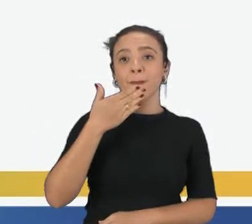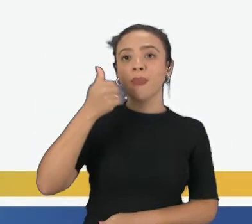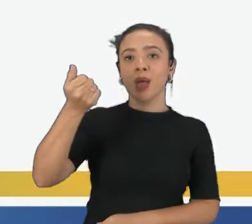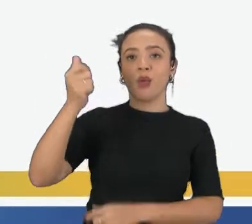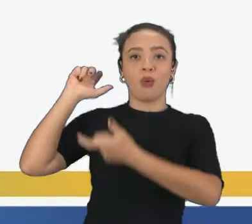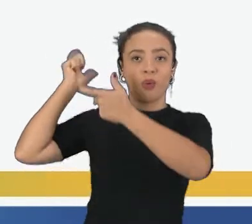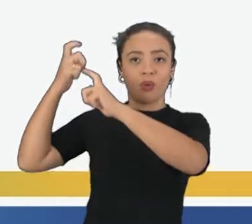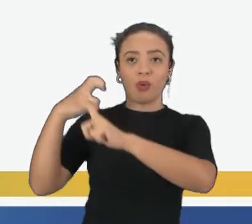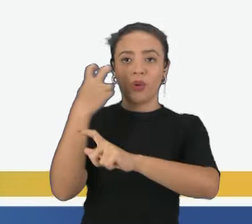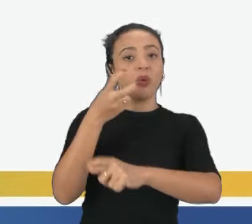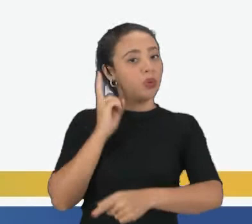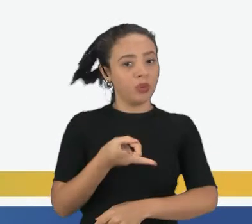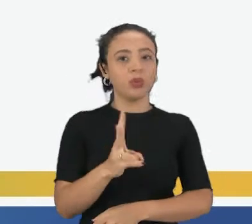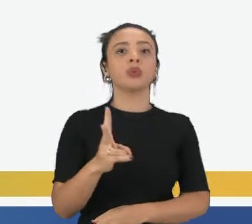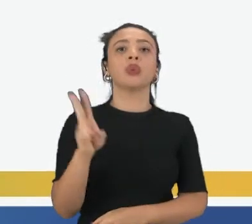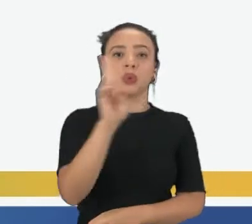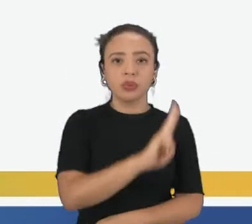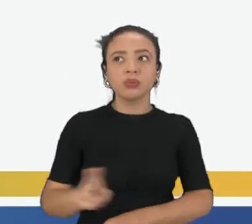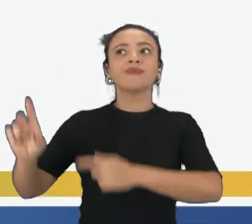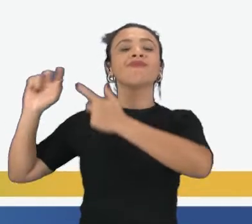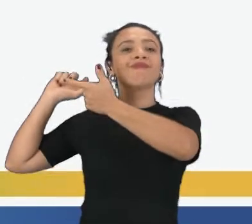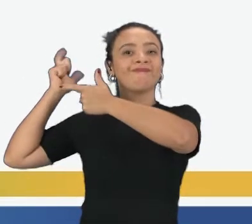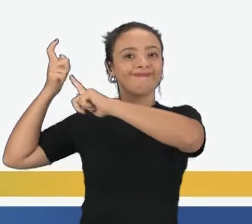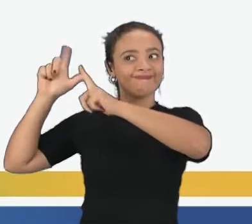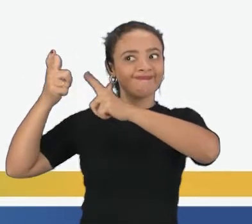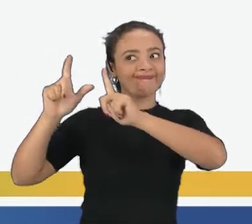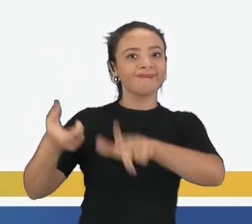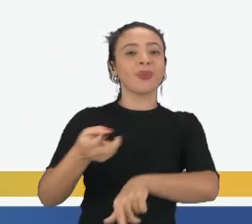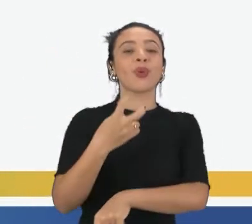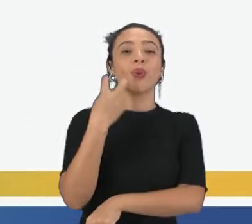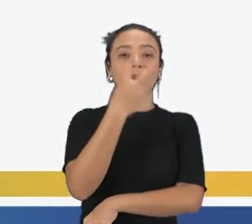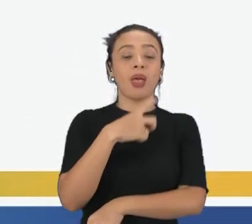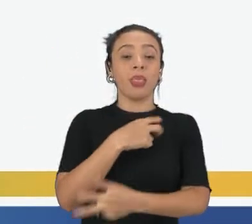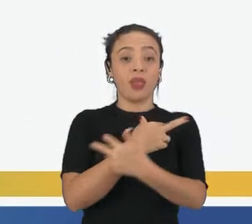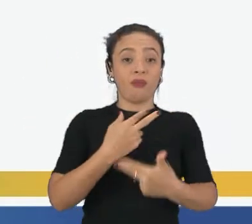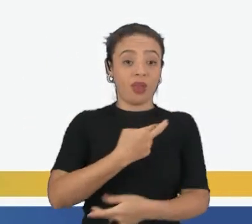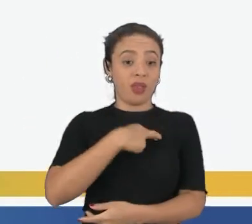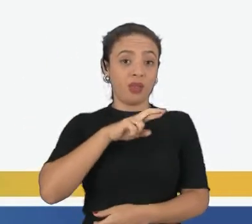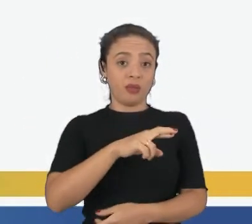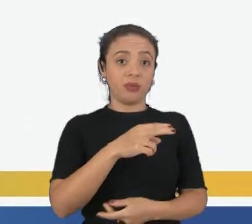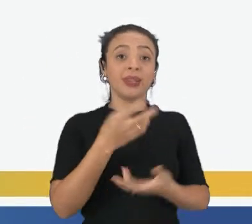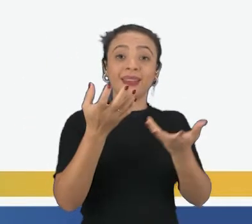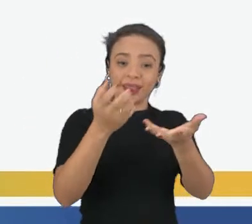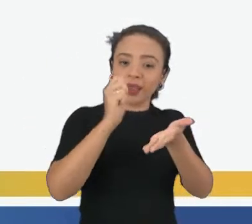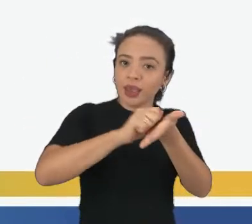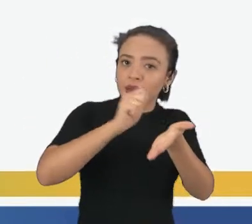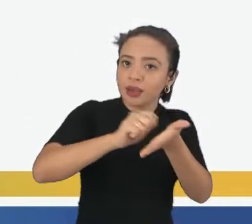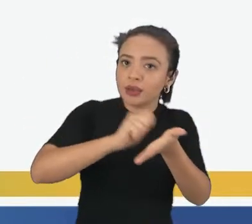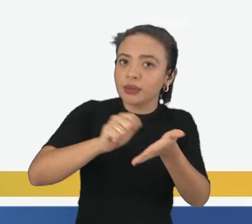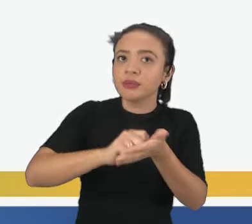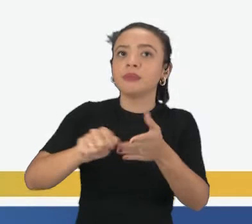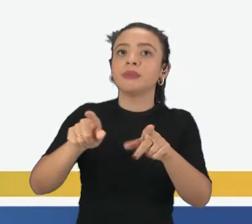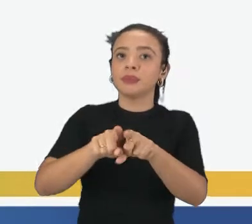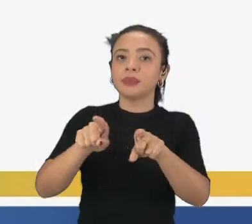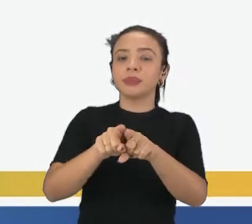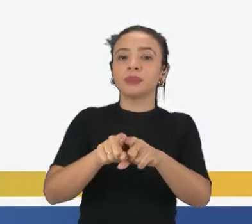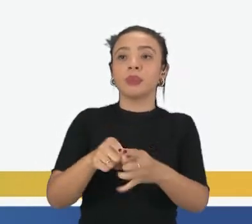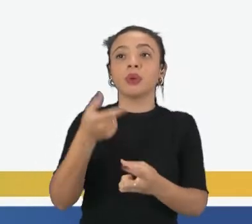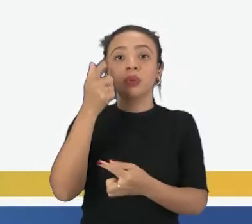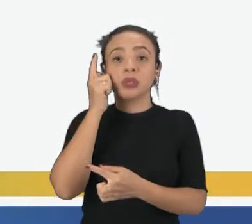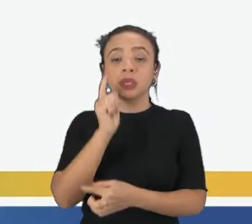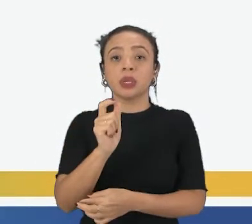mantê-las ok a gente já falou que a certas regiões que estão procurando registrada as tradições orais para